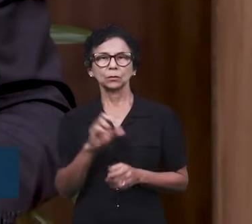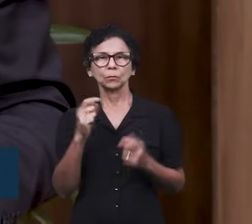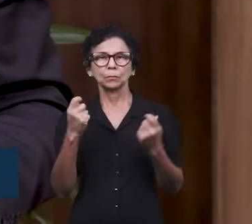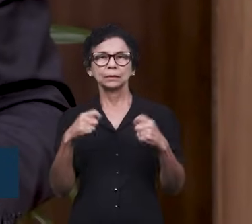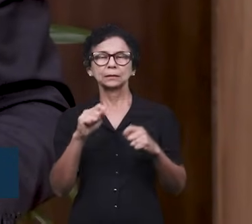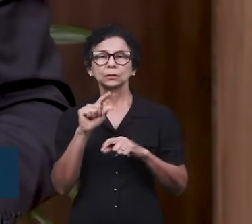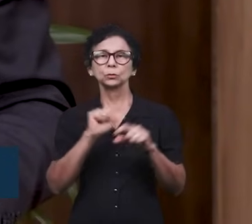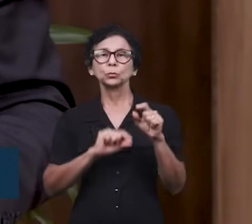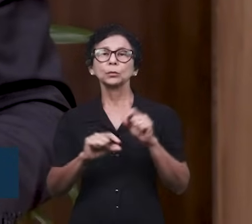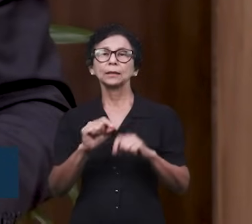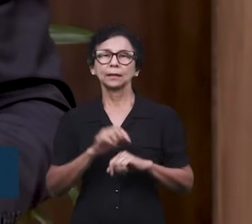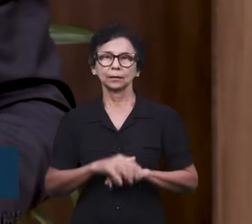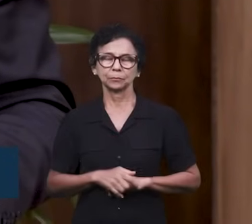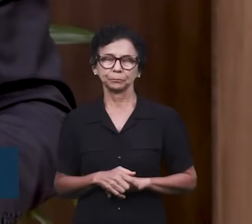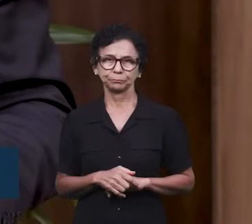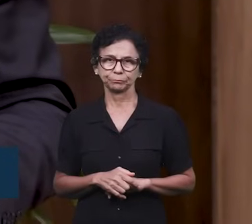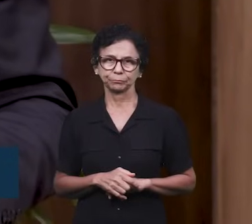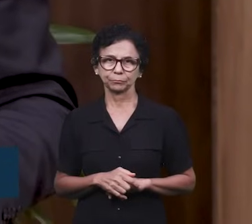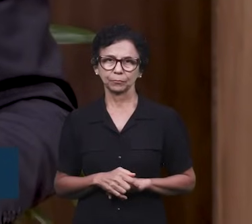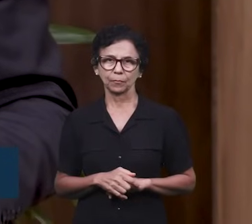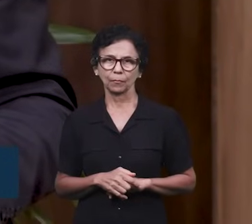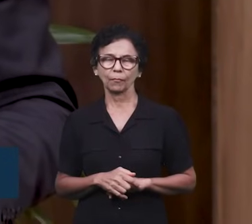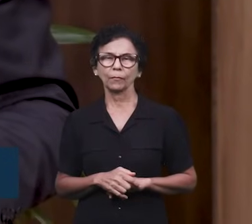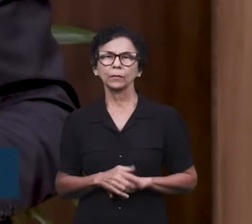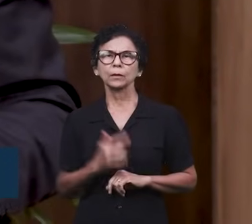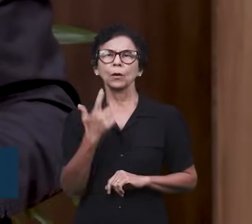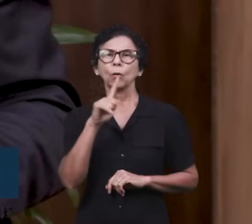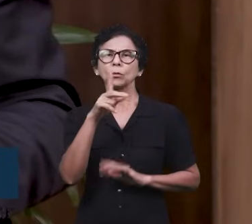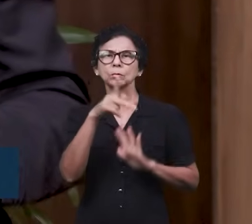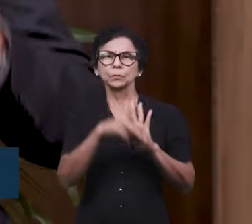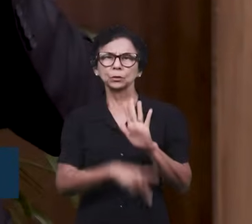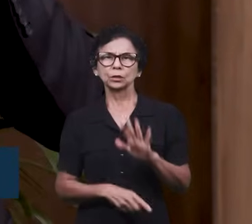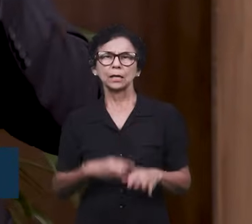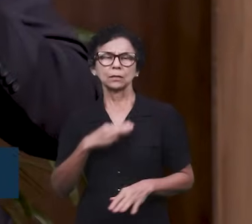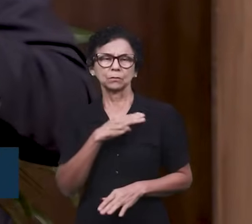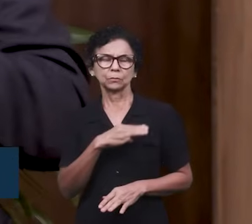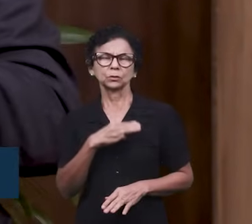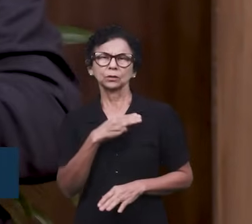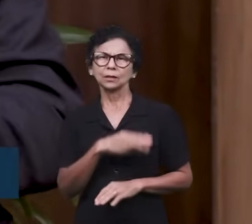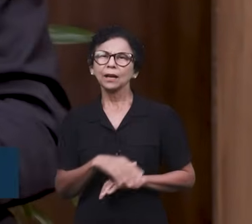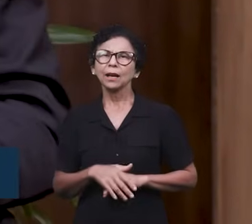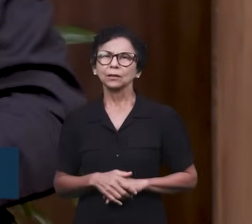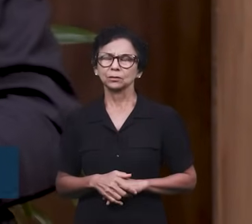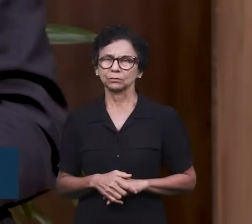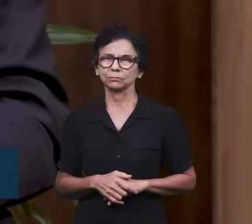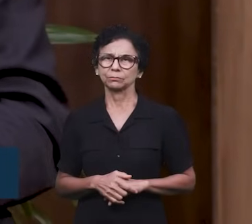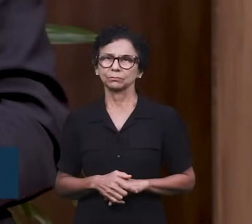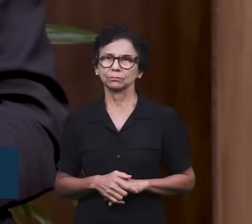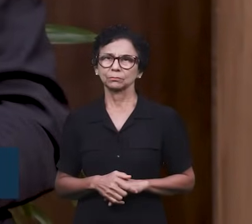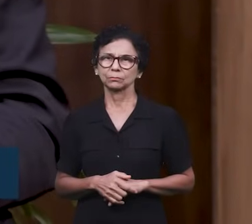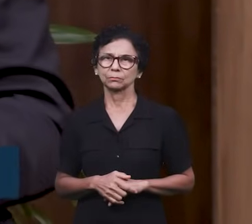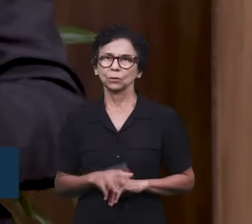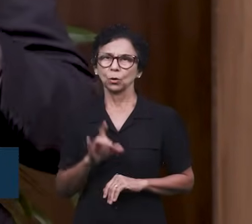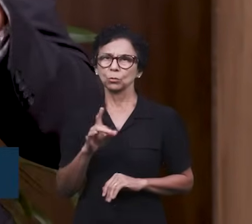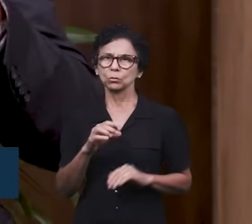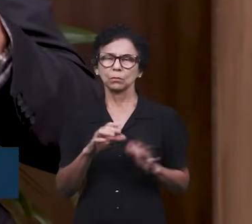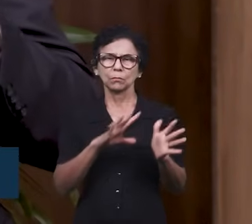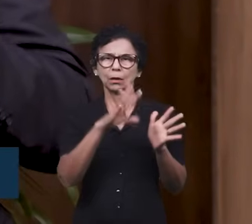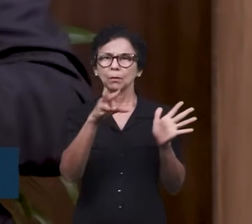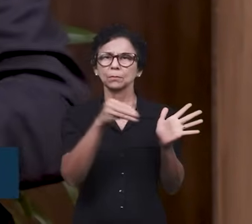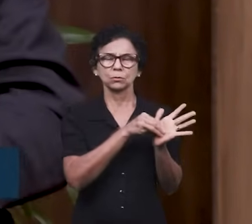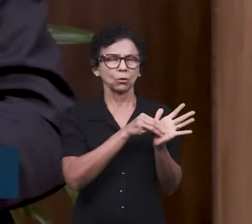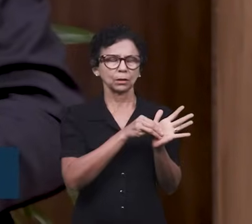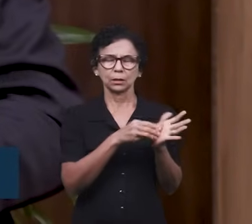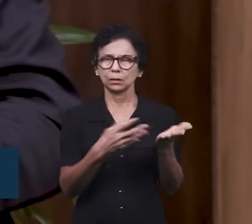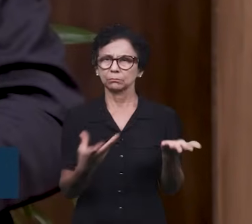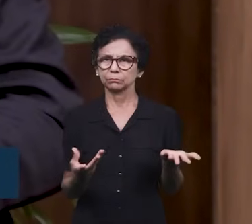Amazônia, existem outros projetos missionários realizados pela ICM? Nós gostaríamos que o pastor João Cidade